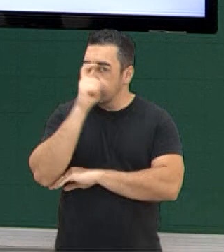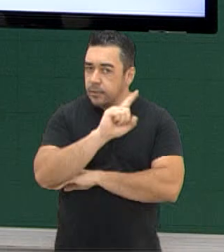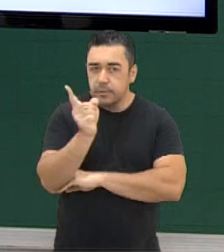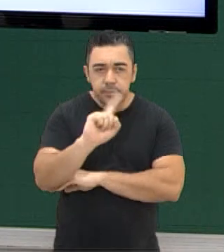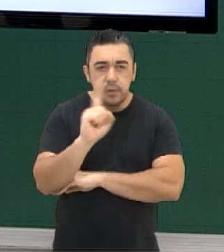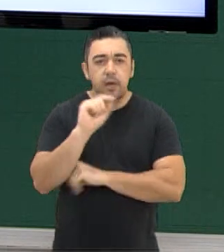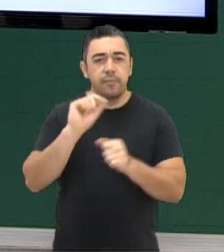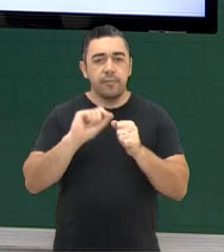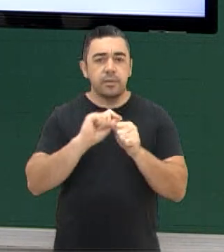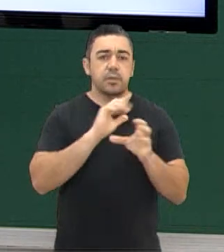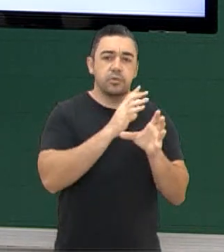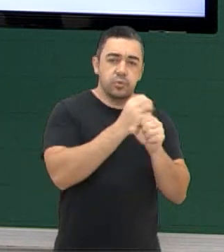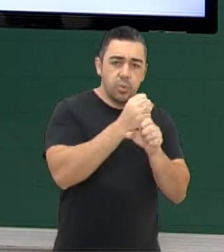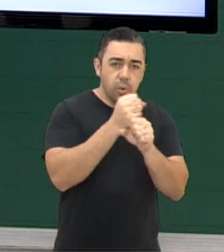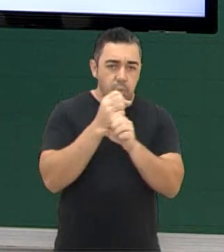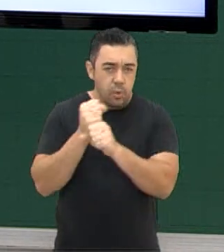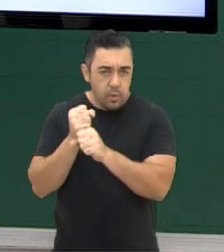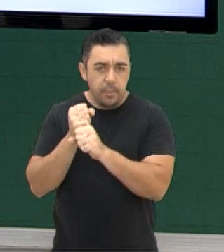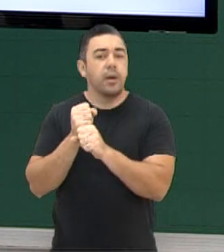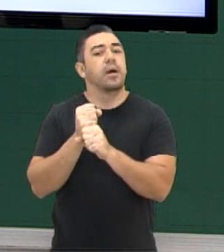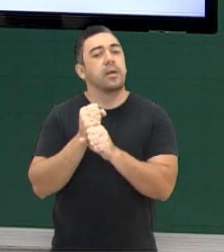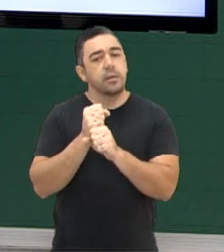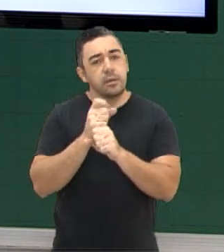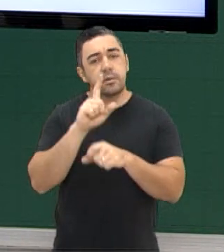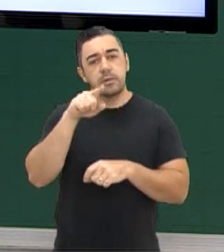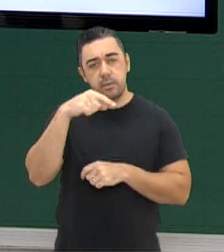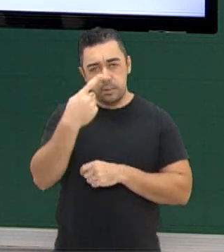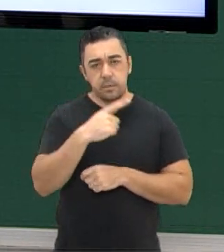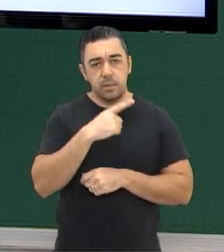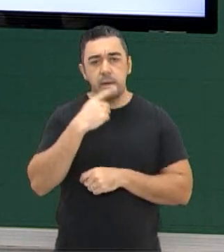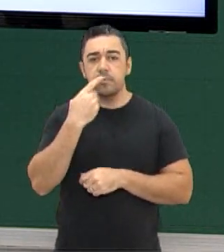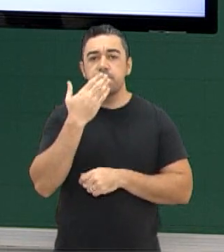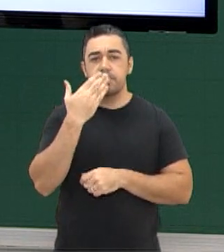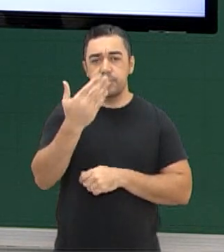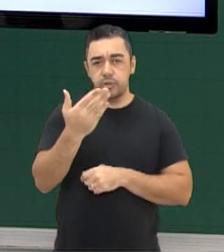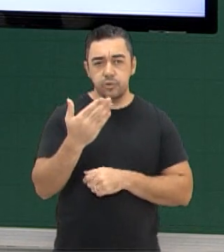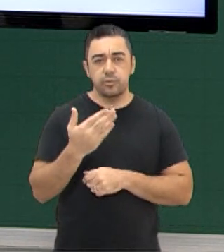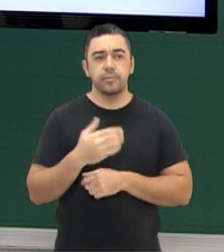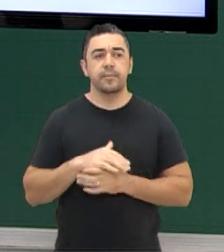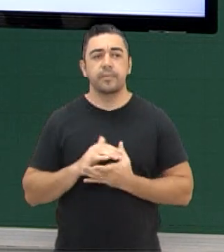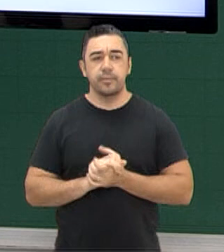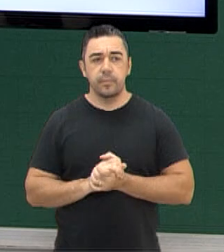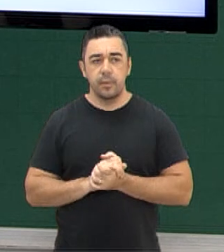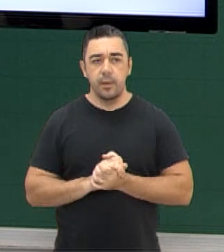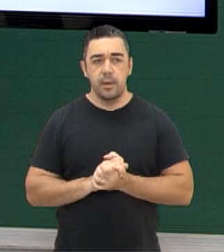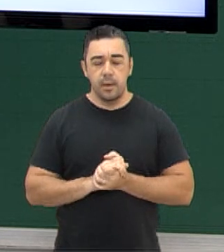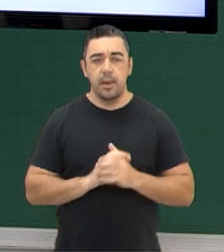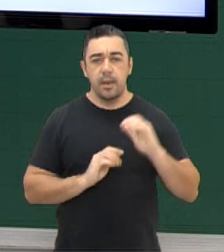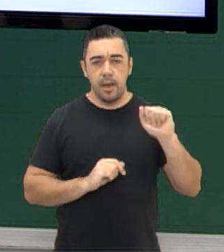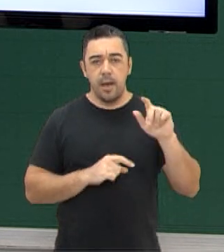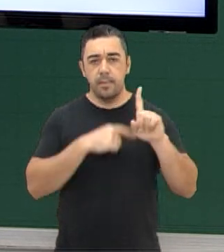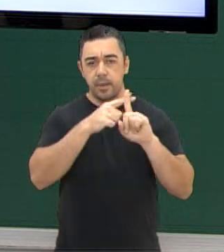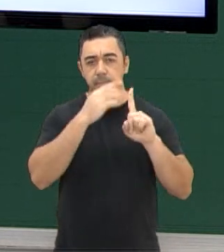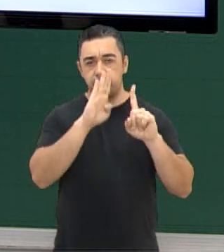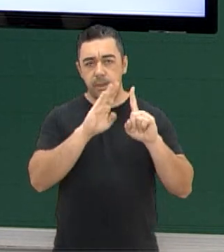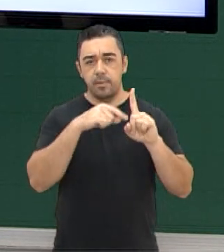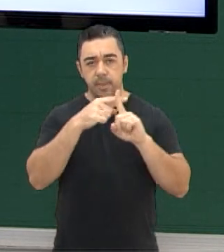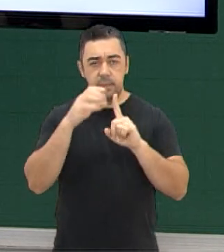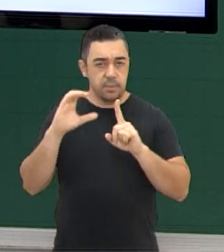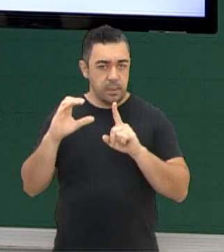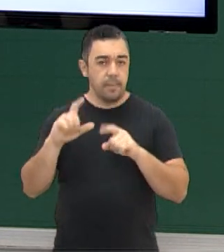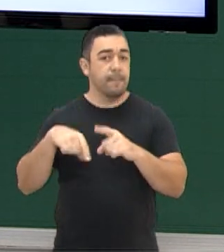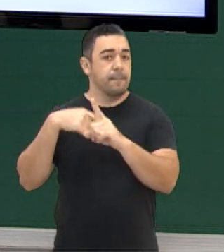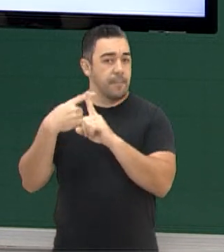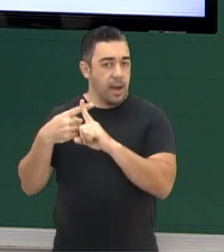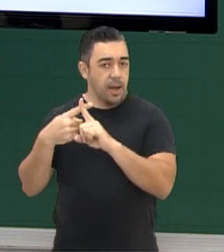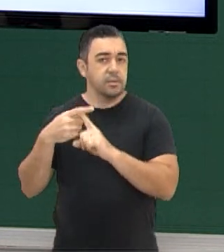pegar e somar os três pontos que eu tenho aqui. O P1, que é A mais B mais C,